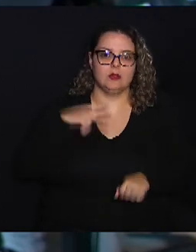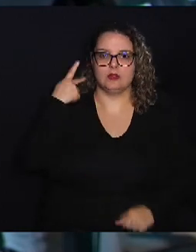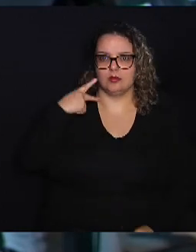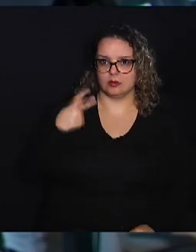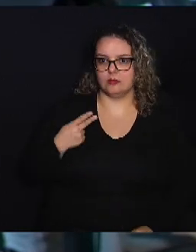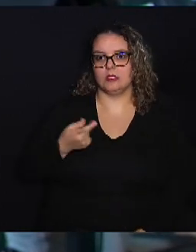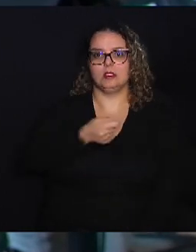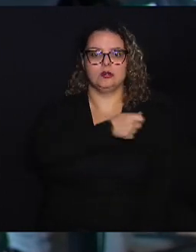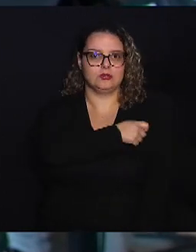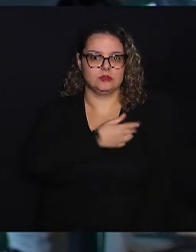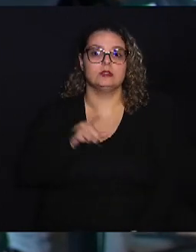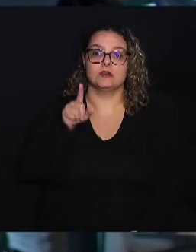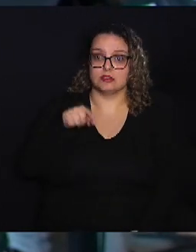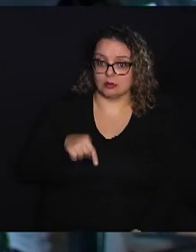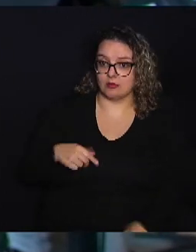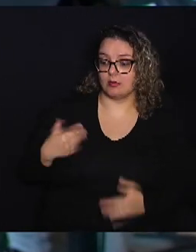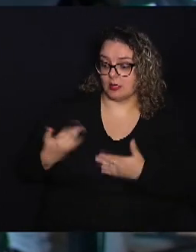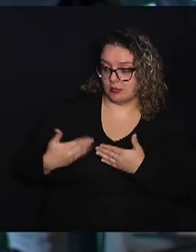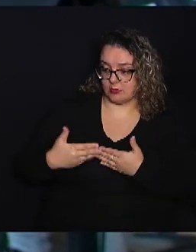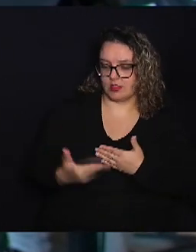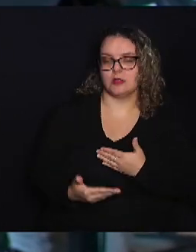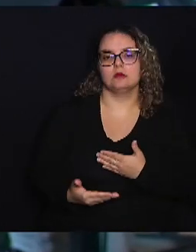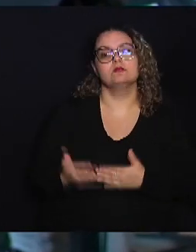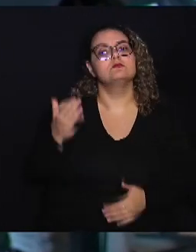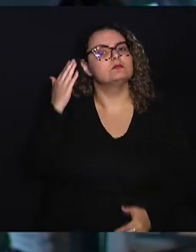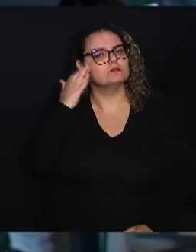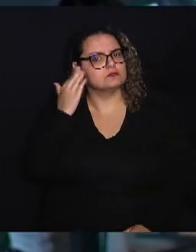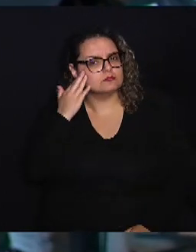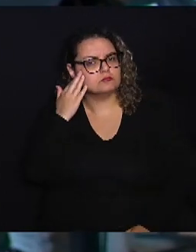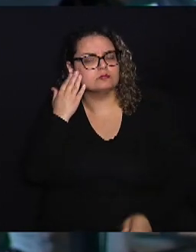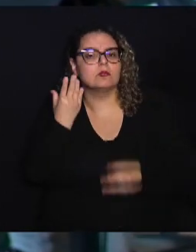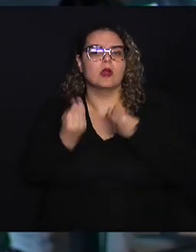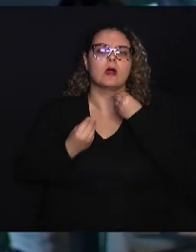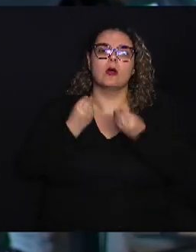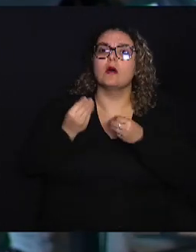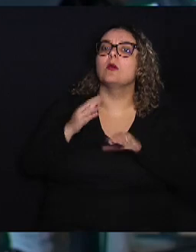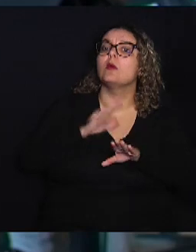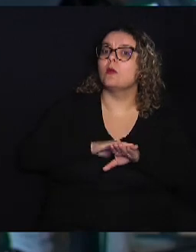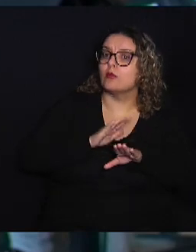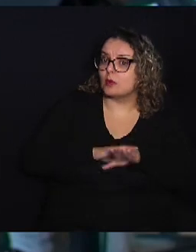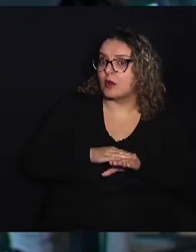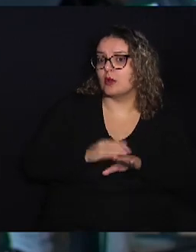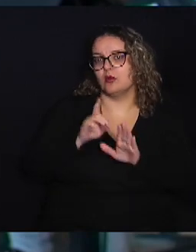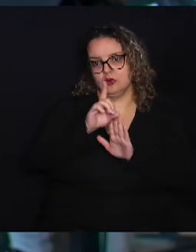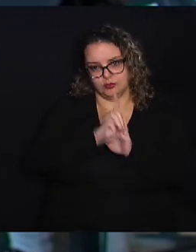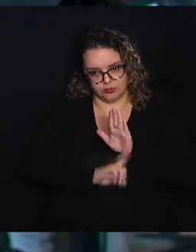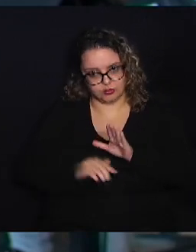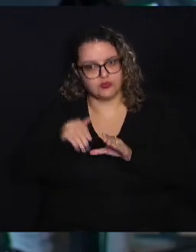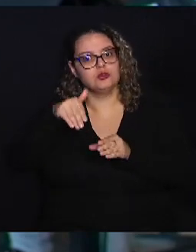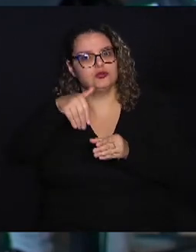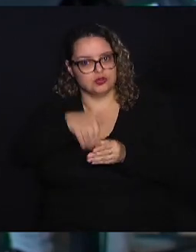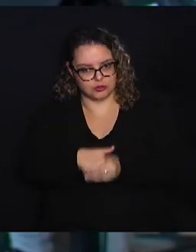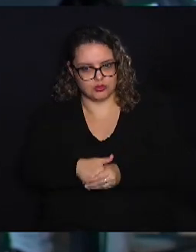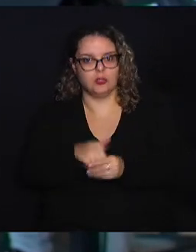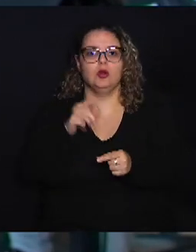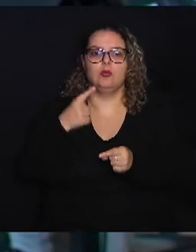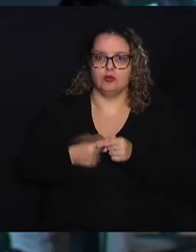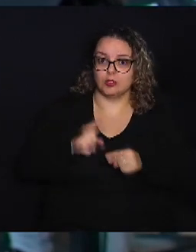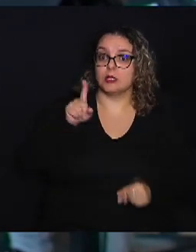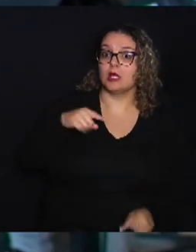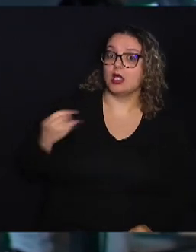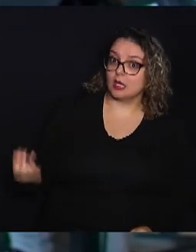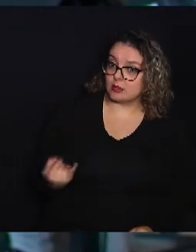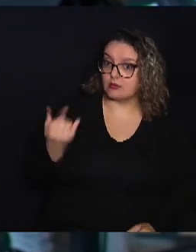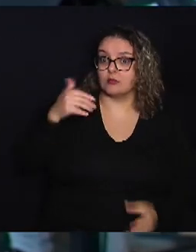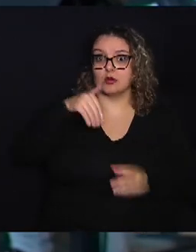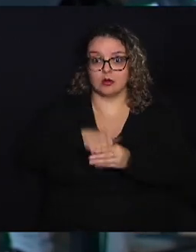estudantil. Então, a partir daí, eles já começam a entender como que funciona o direito ao voto, por que é importante